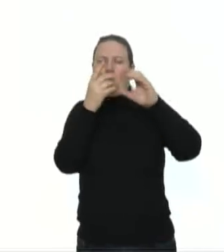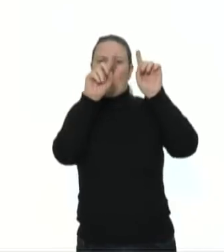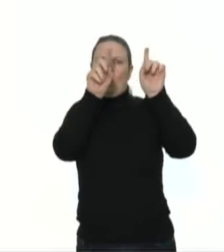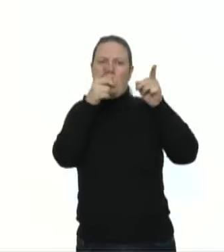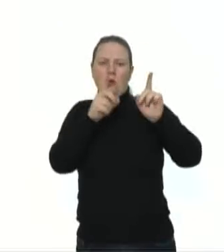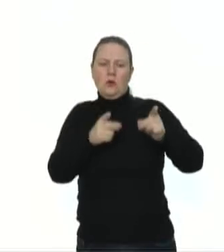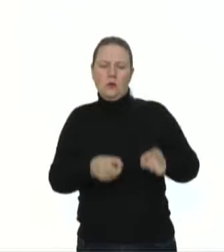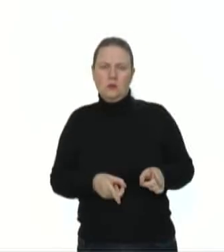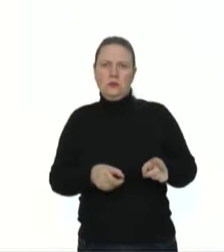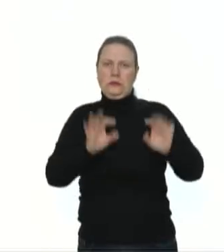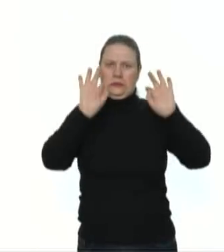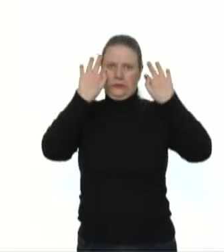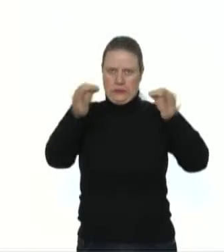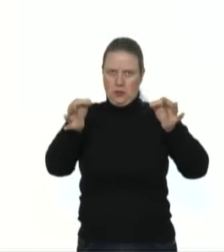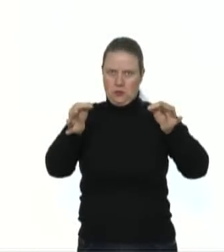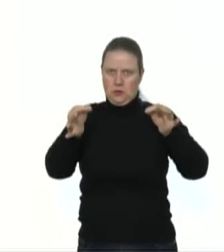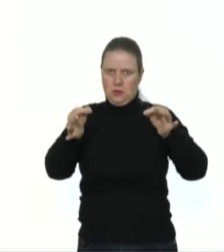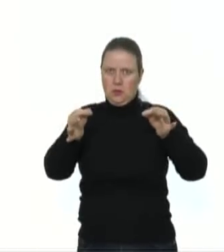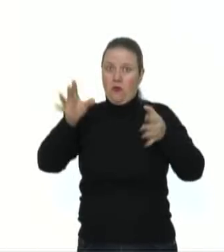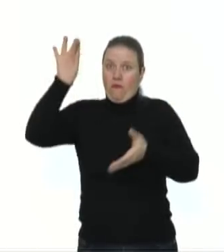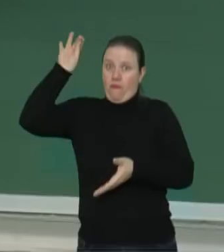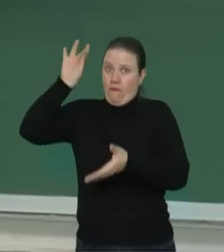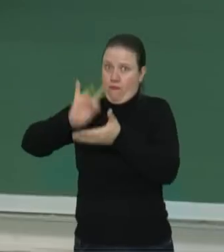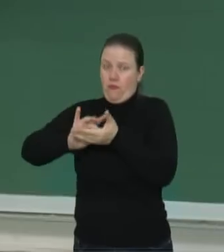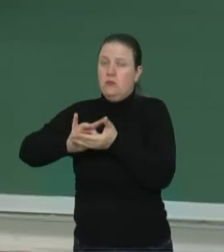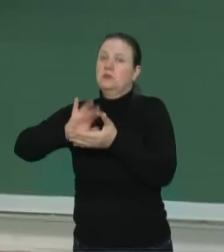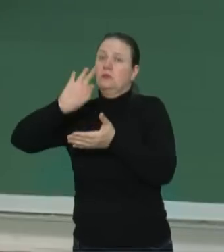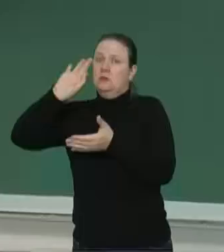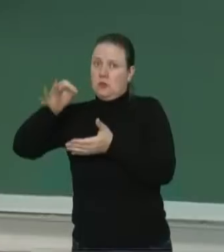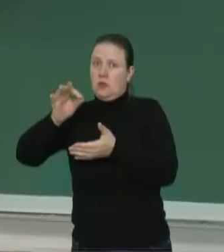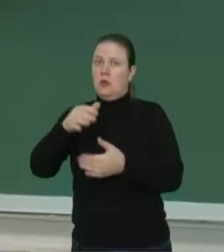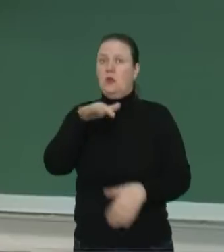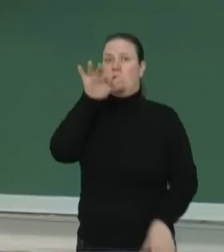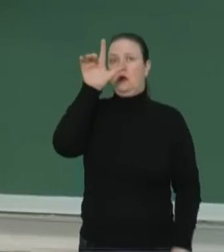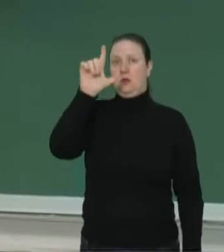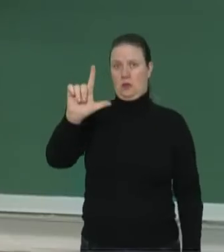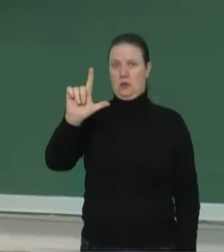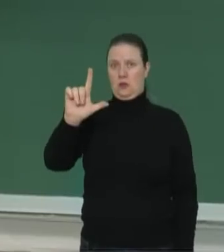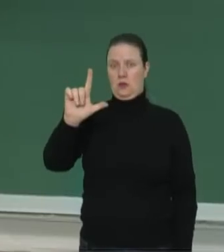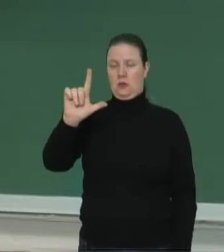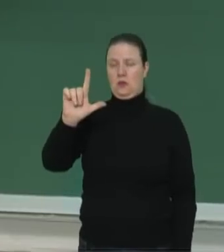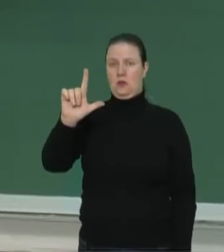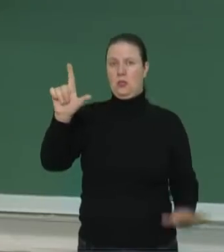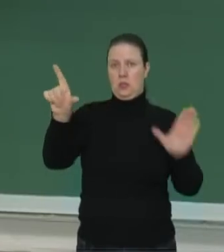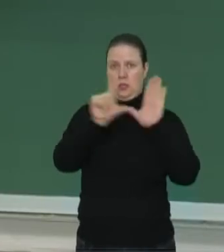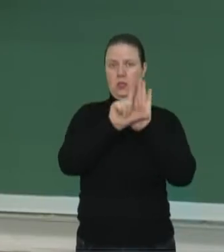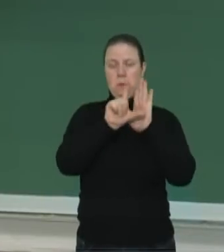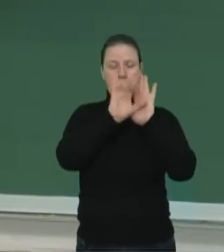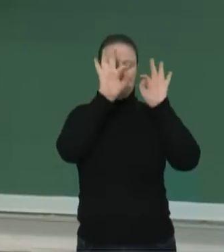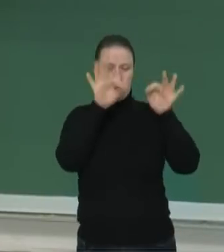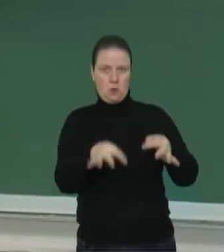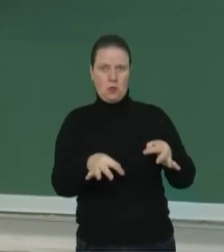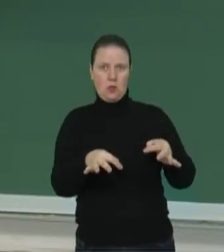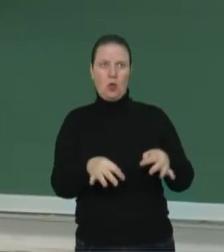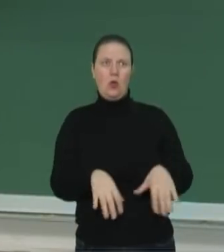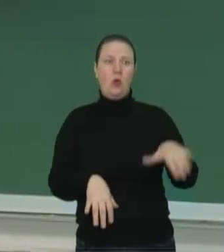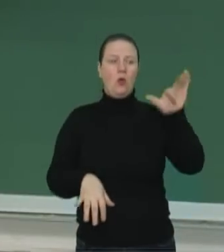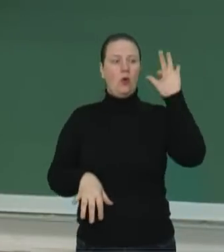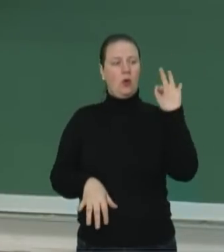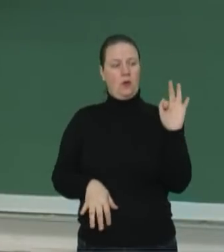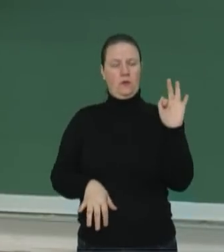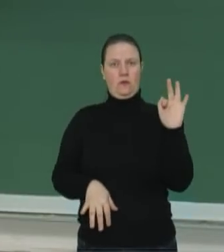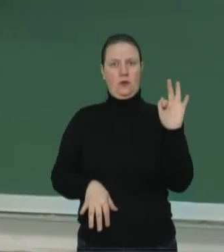como legais, então é válido, você vai colocar a letra L, ou faltas, daí você vai colocar